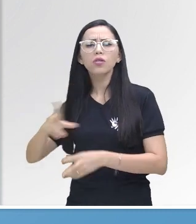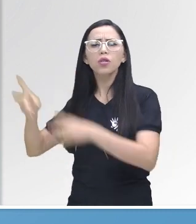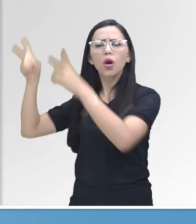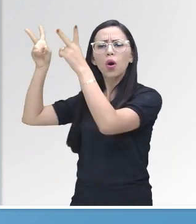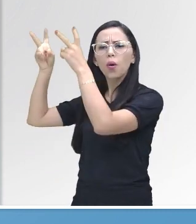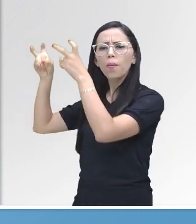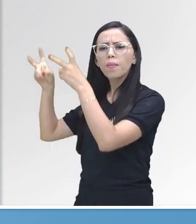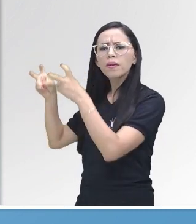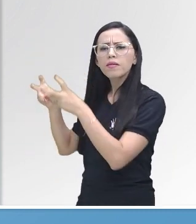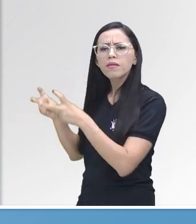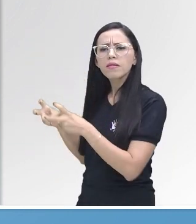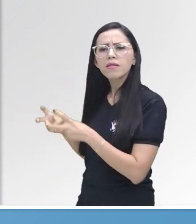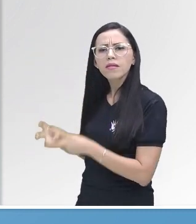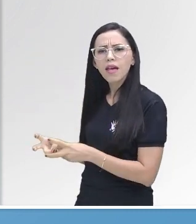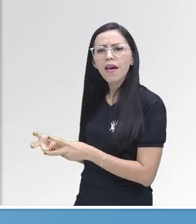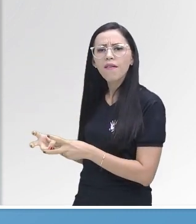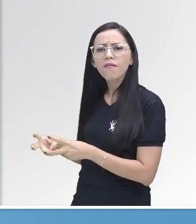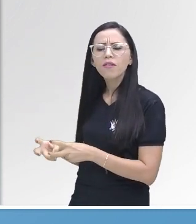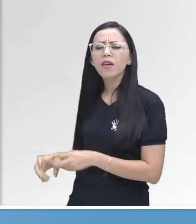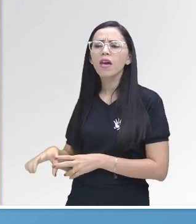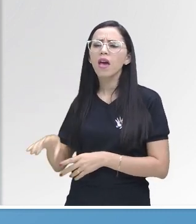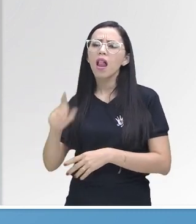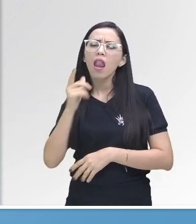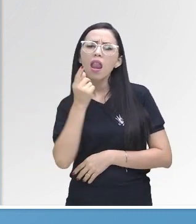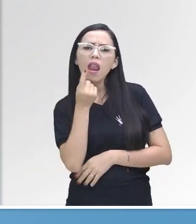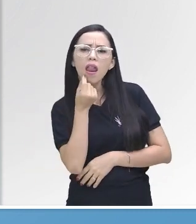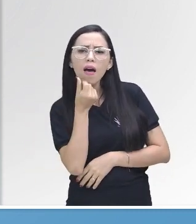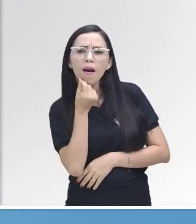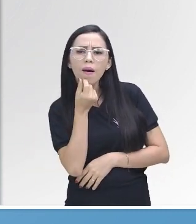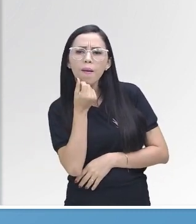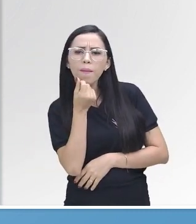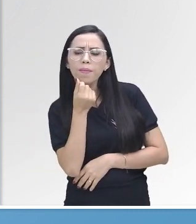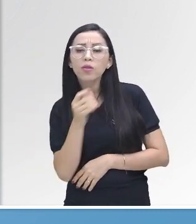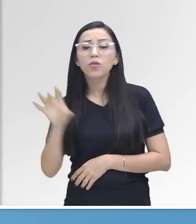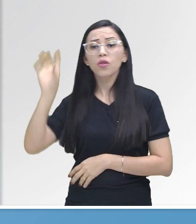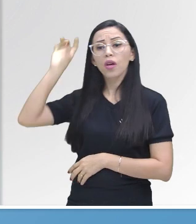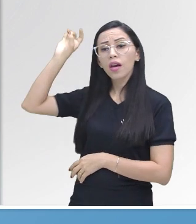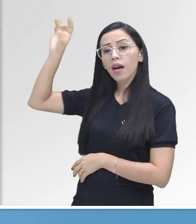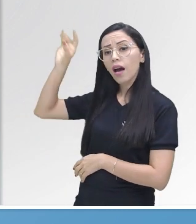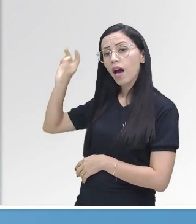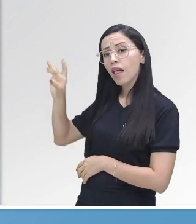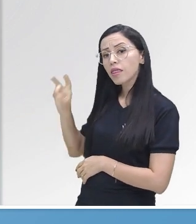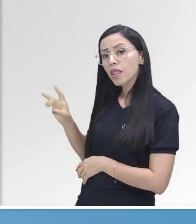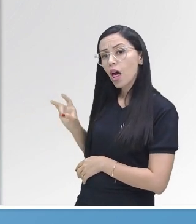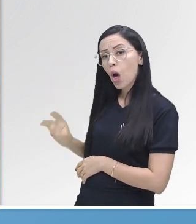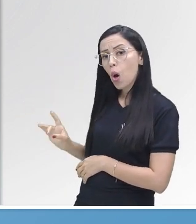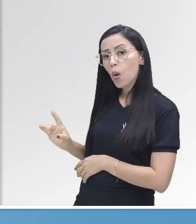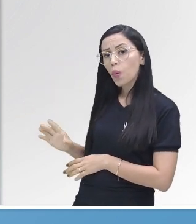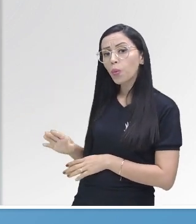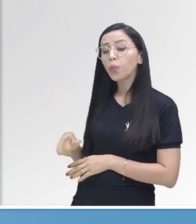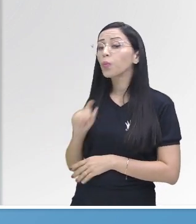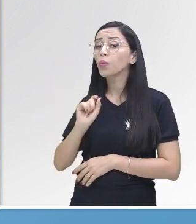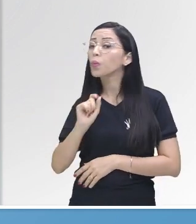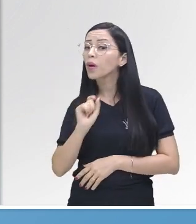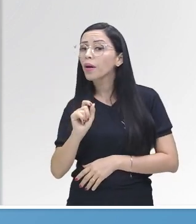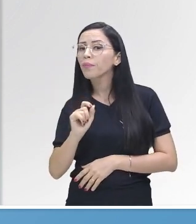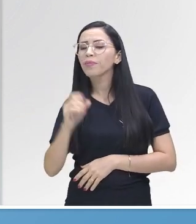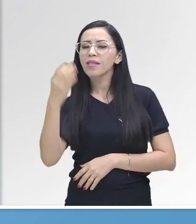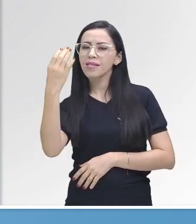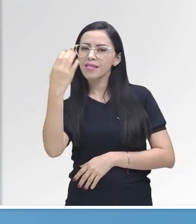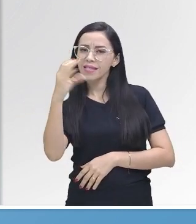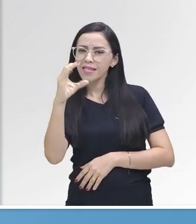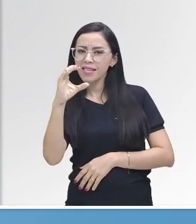de cada lápis em quê? Em quê? Em centímetros. Tudo que vamos ver